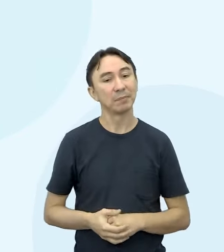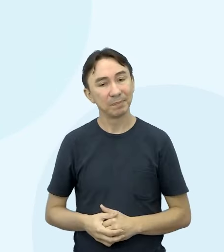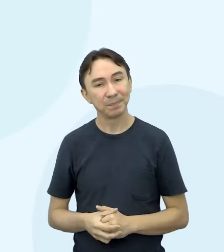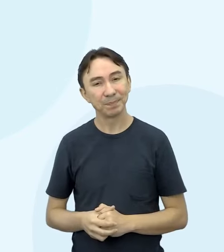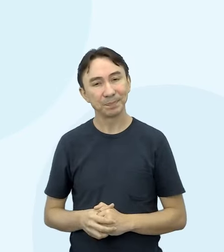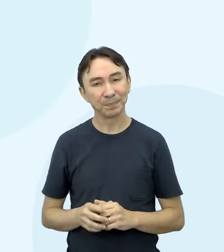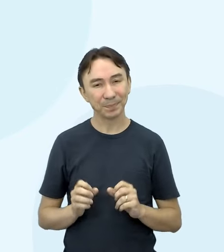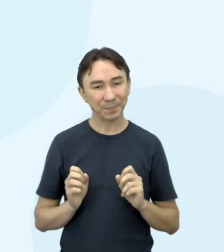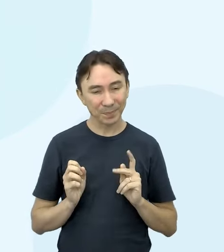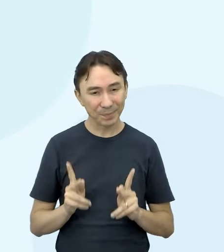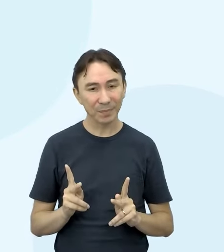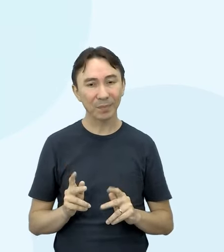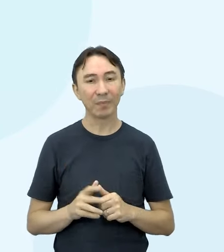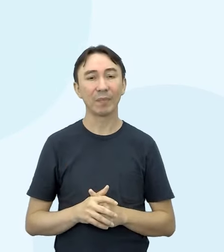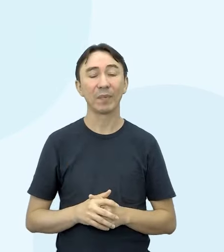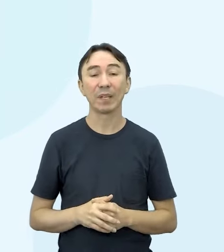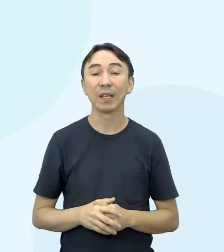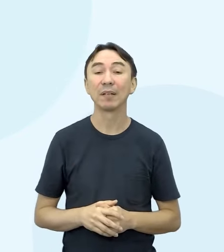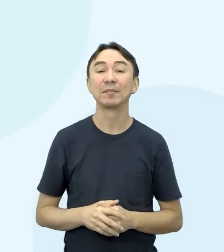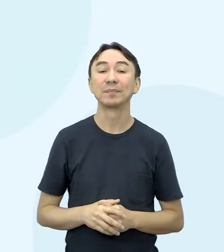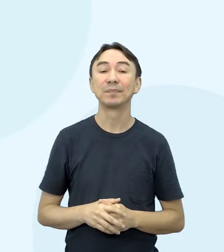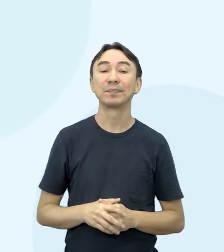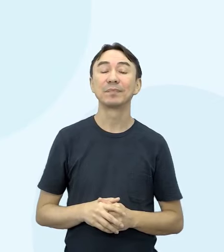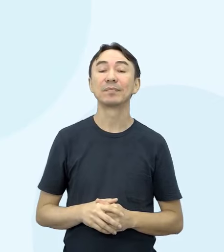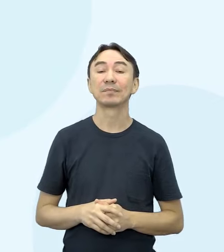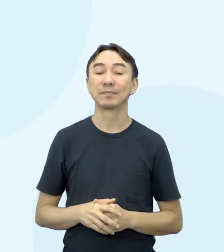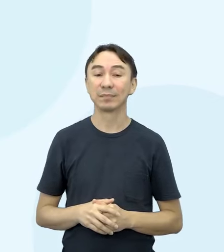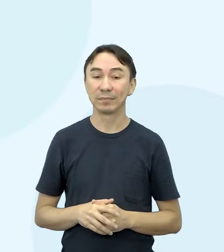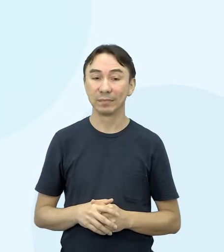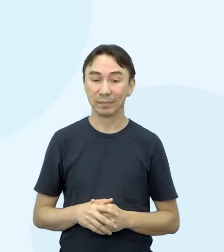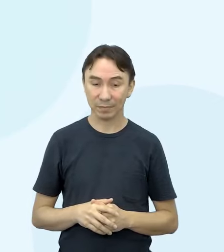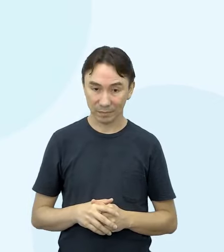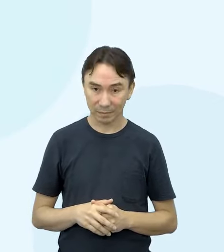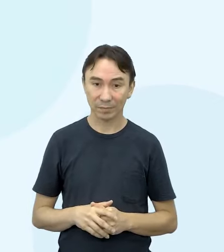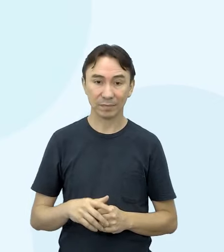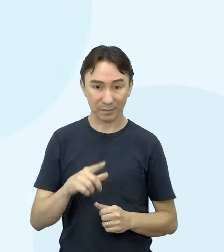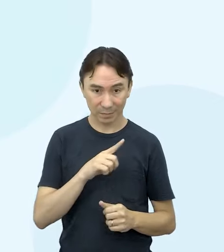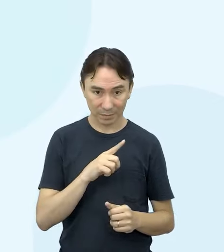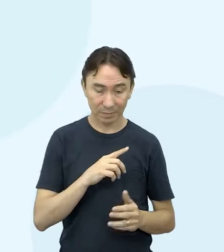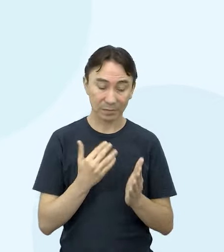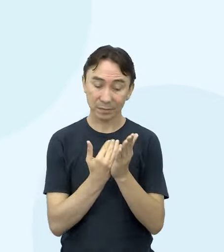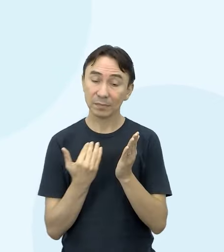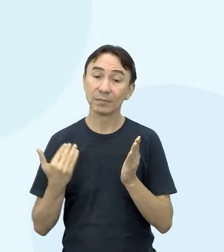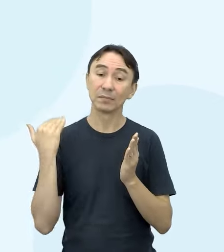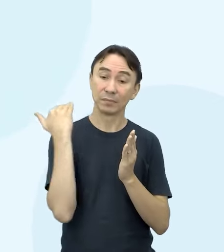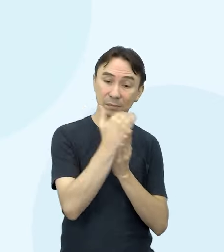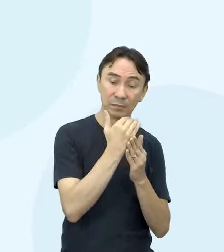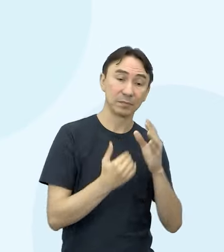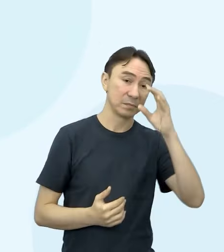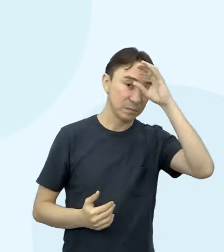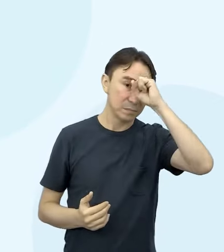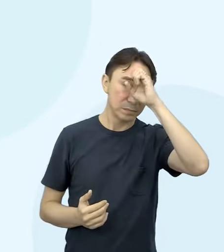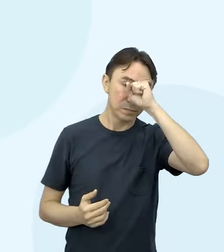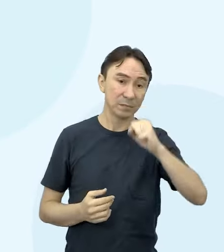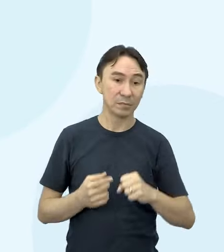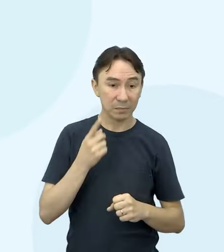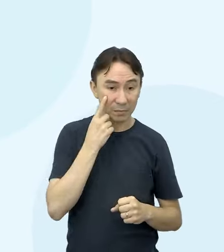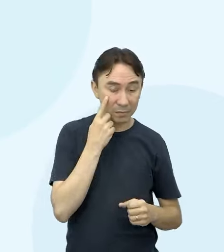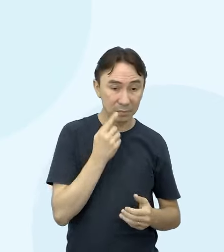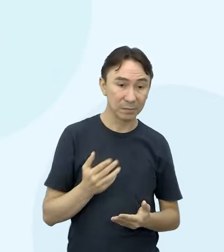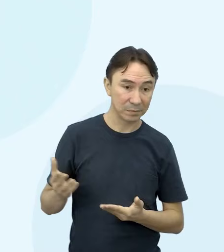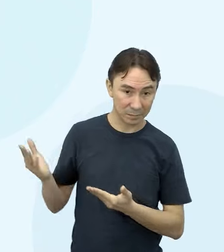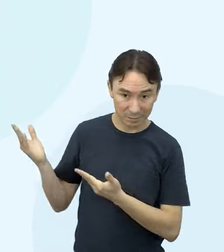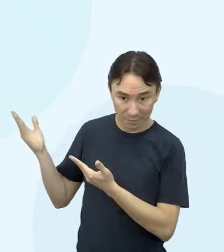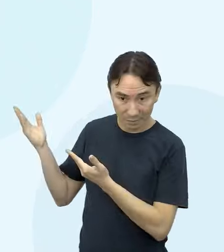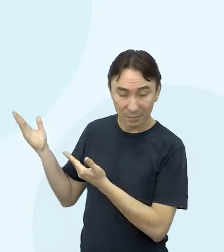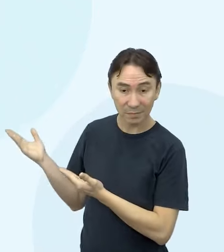Para encerrar, aqui a gente deixou o Saiba Mais aqui, né? No QR Code que vocês estão vendo aí na tela,